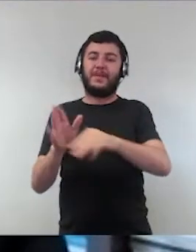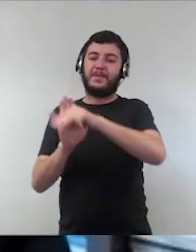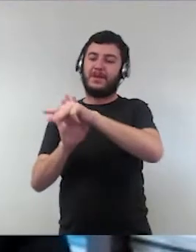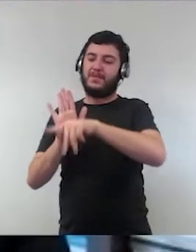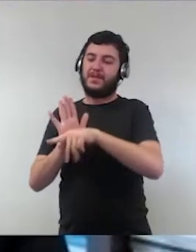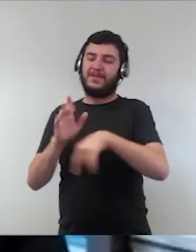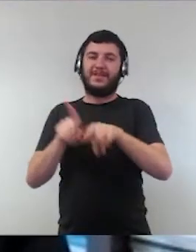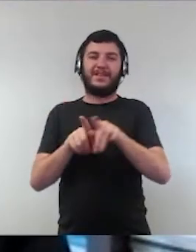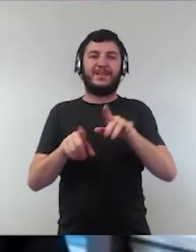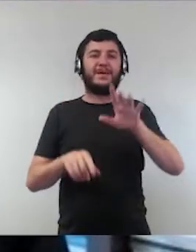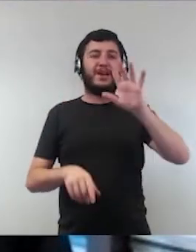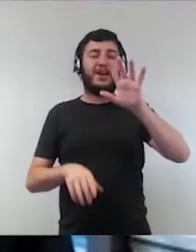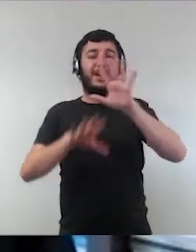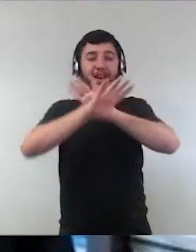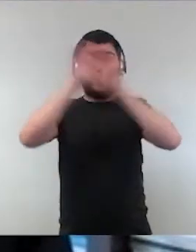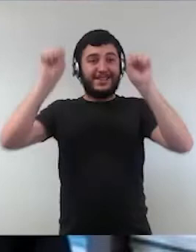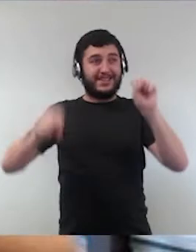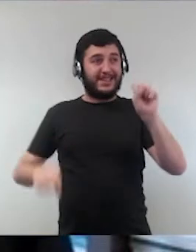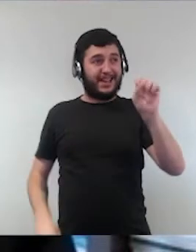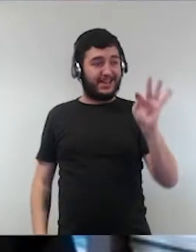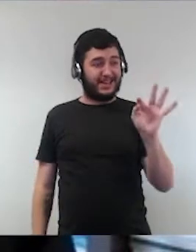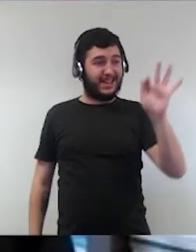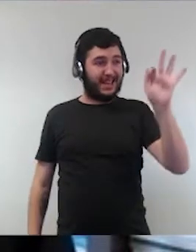Supremo, catalisaram